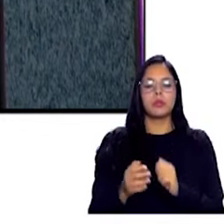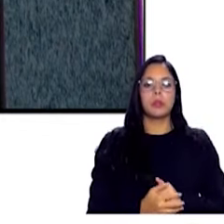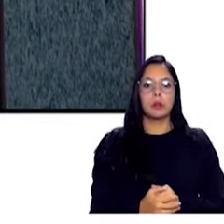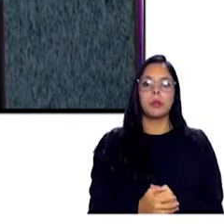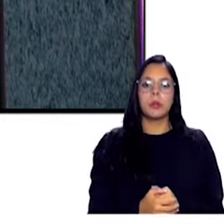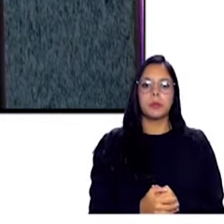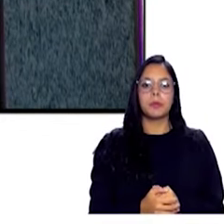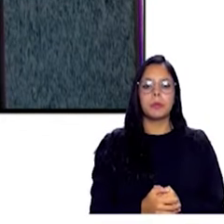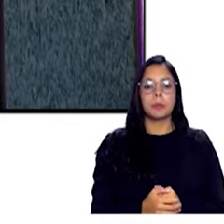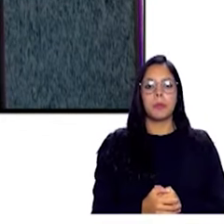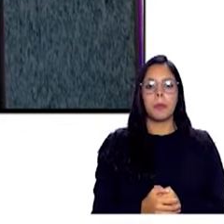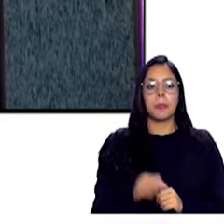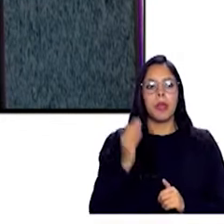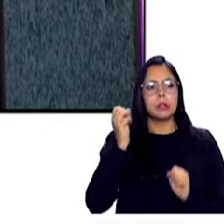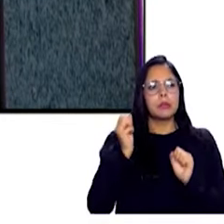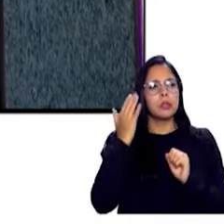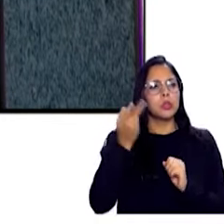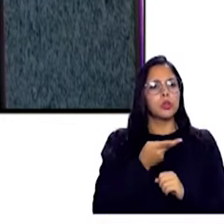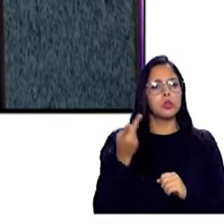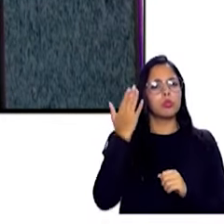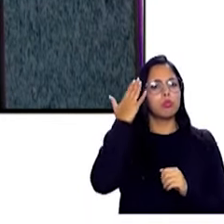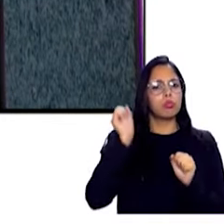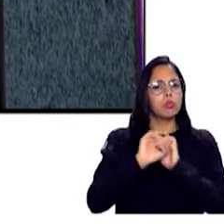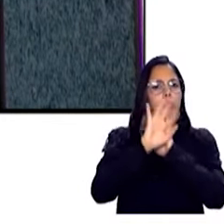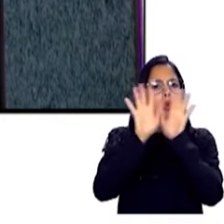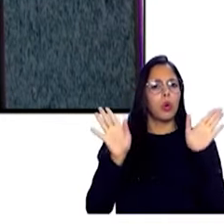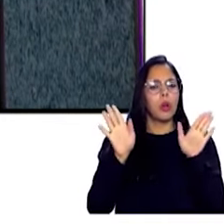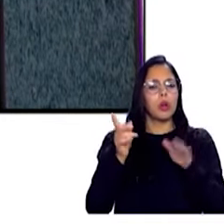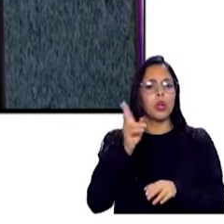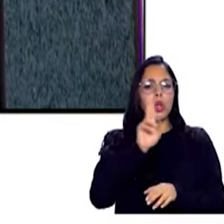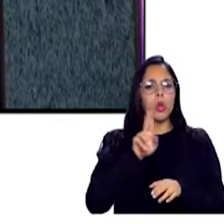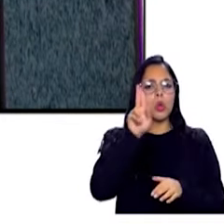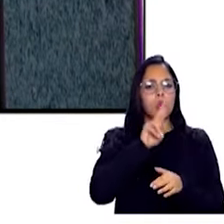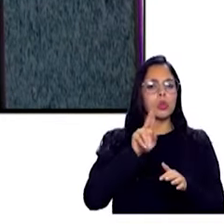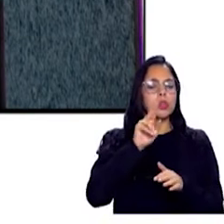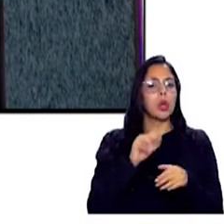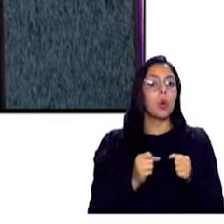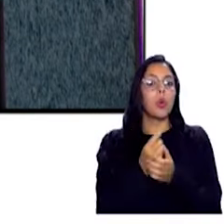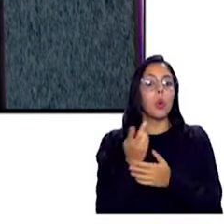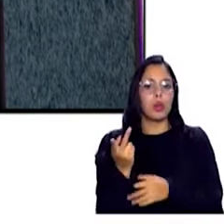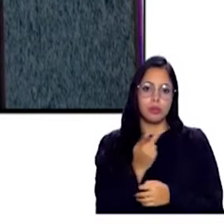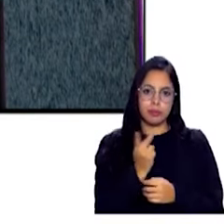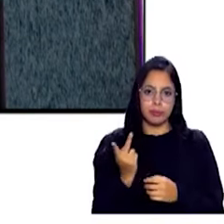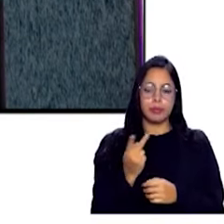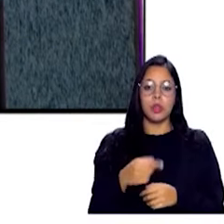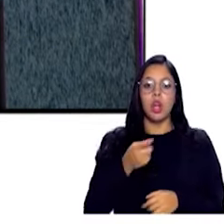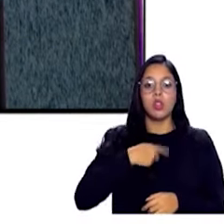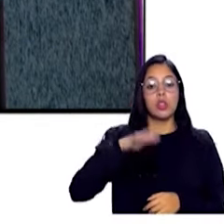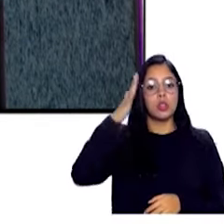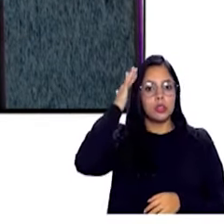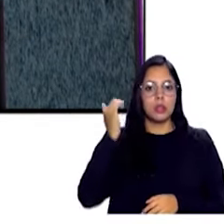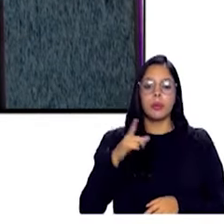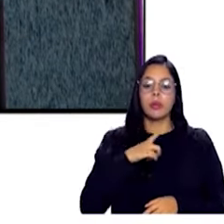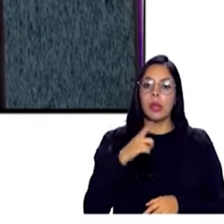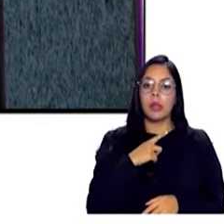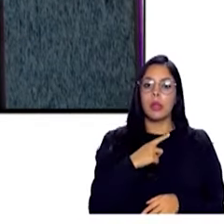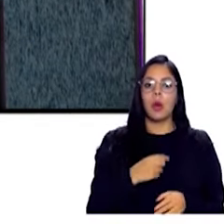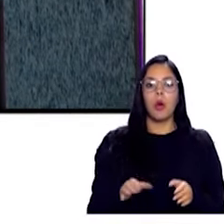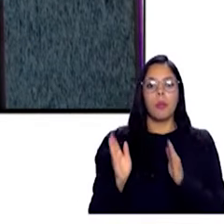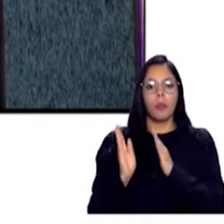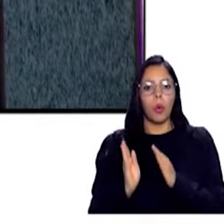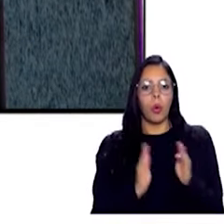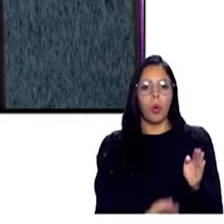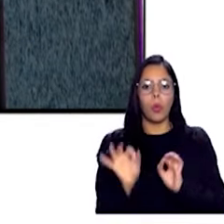Constituição nós temos uma particularidade como todos sabem no nosso ordenamento jurídico no